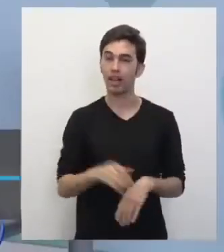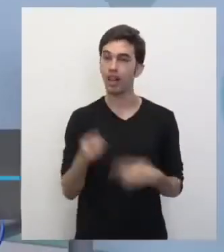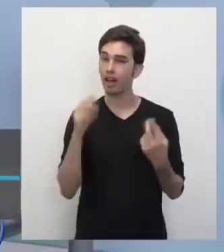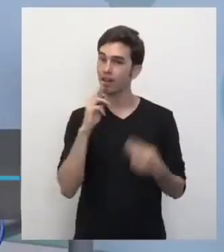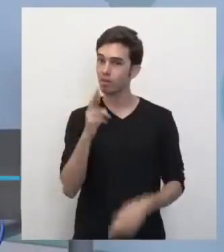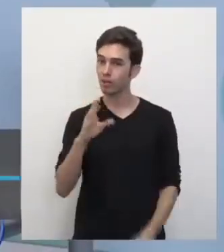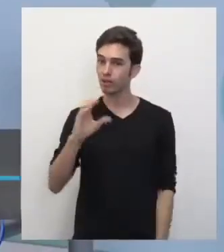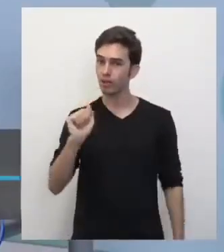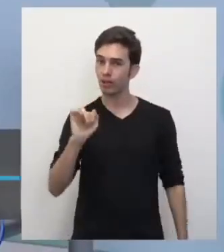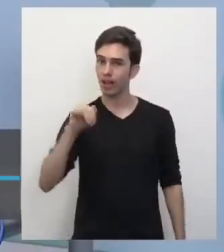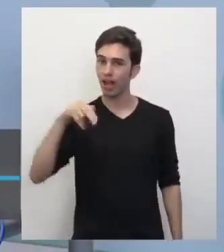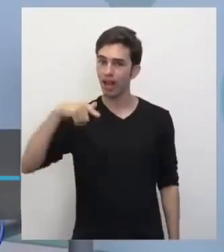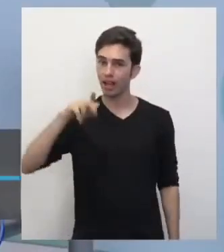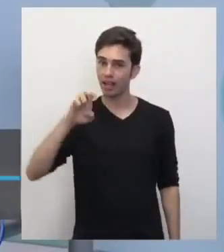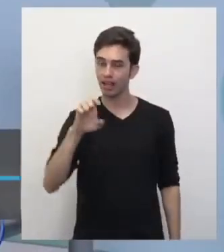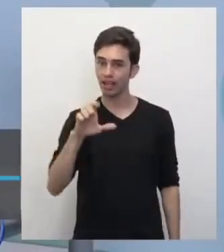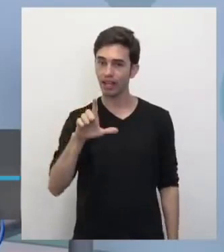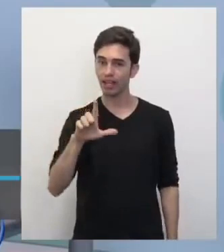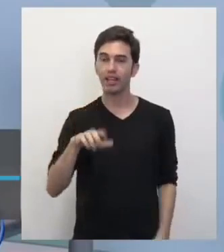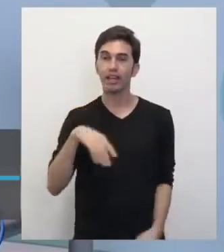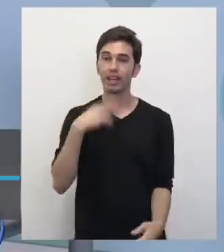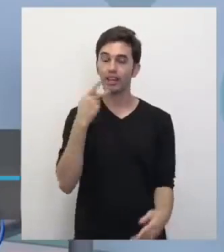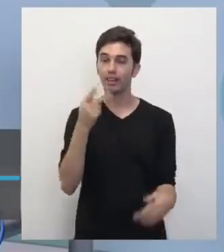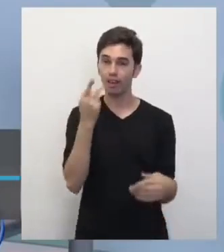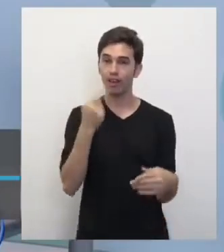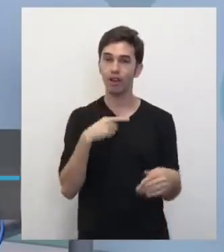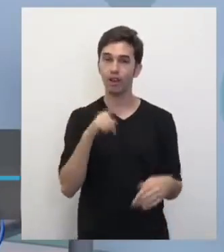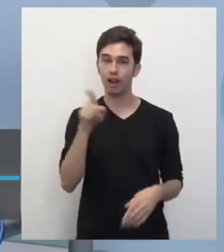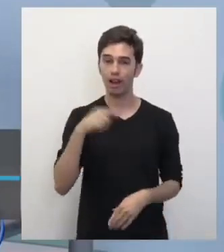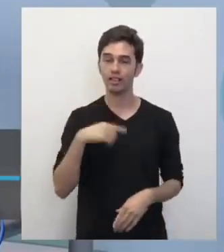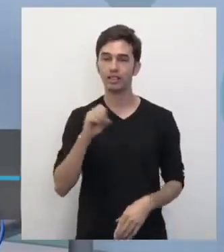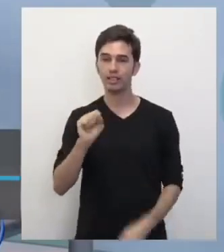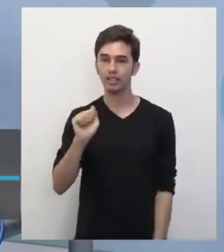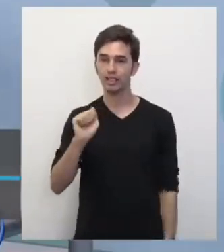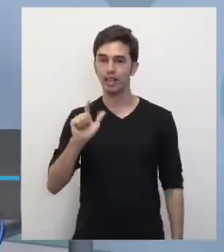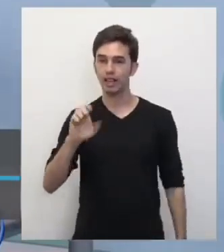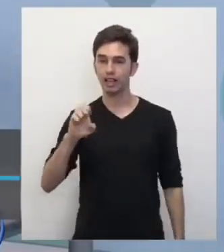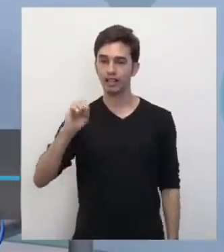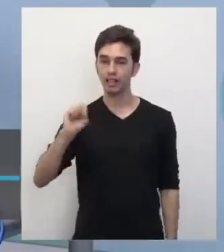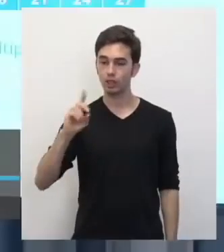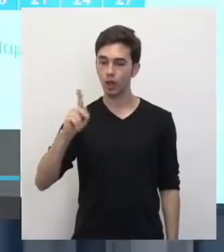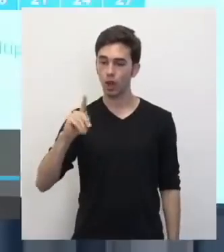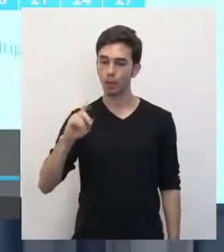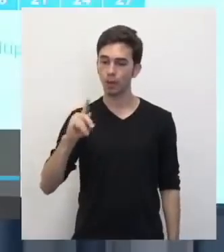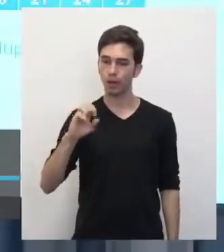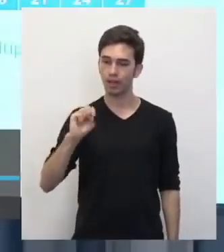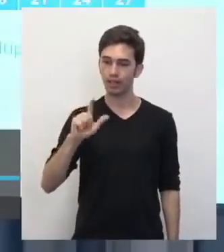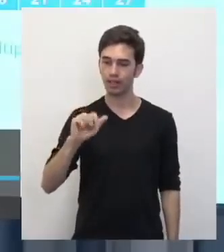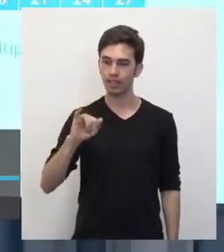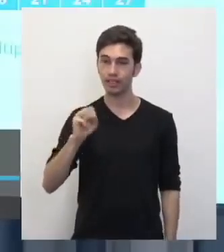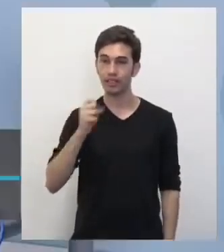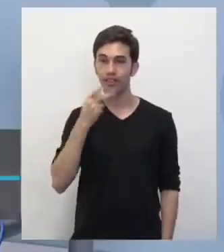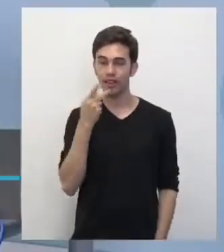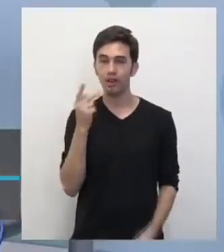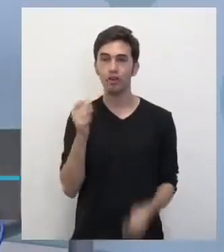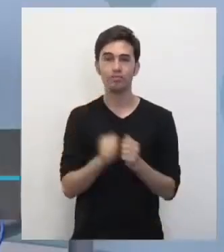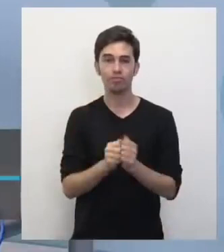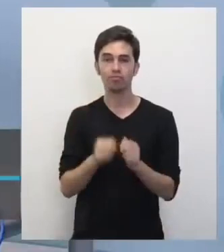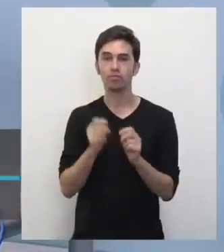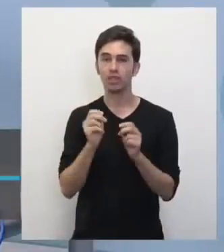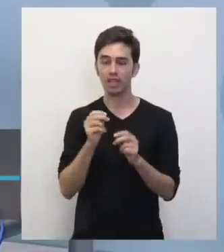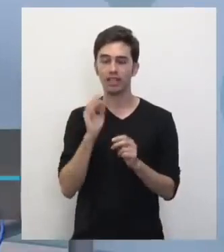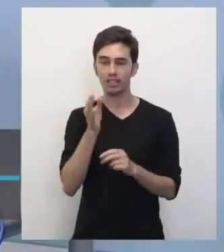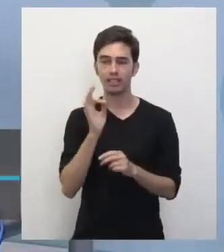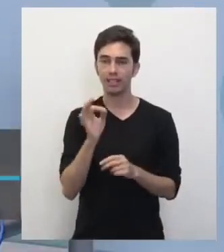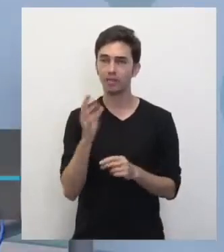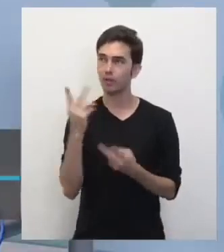escola Algo Shakur Fará, lá de Salesópolis. Está lá com a professora Gabriela. Boa! Perfeito. Essa descrição que você fez é exatamente a que está